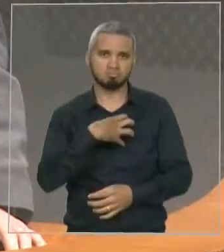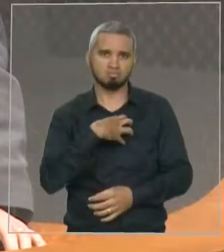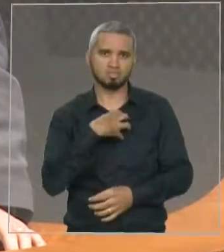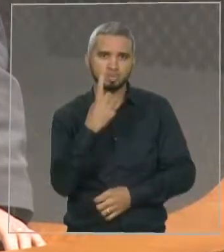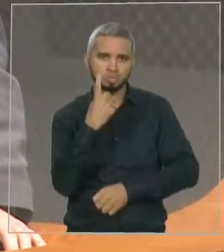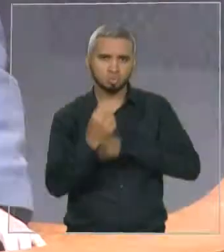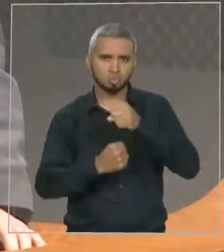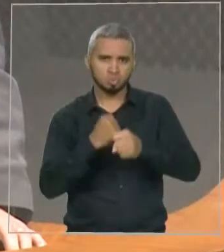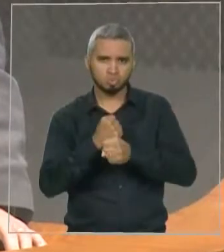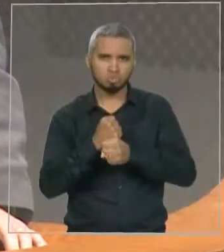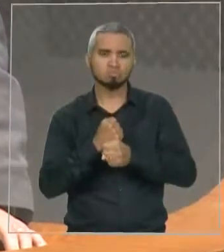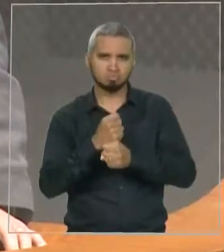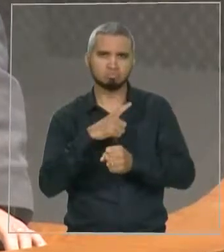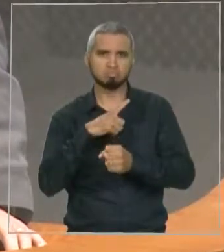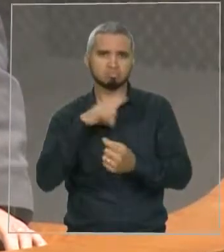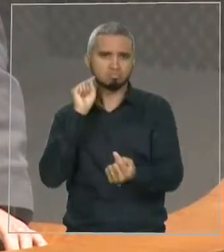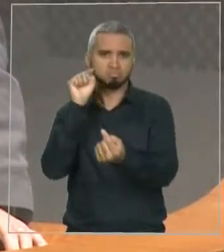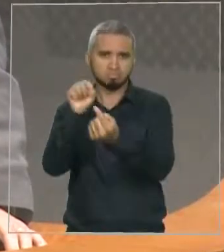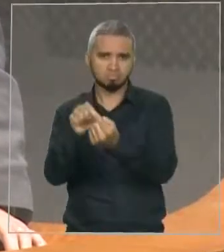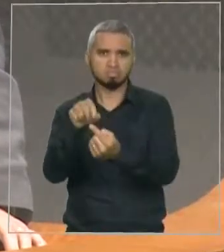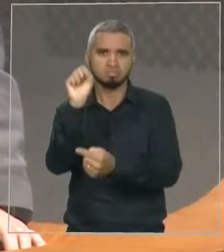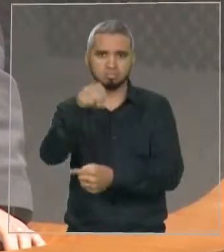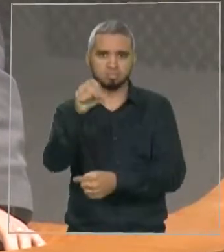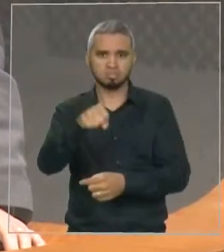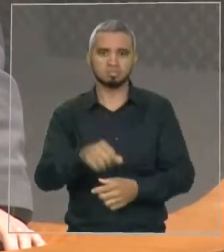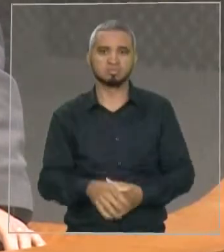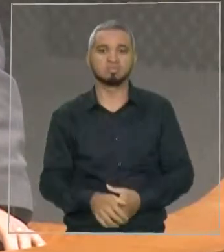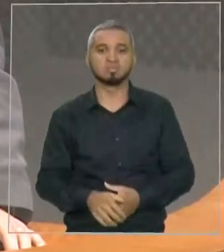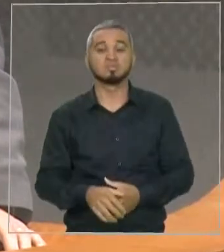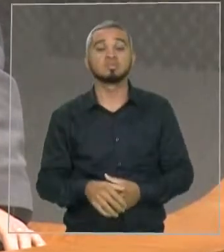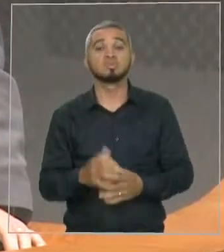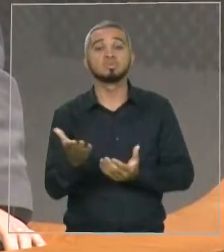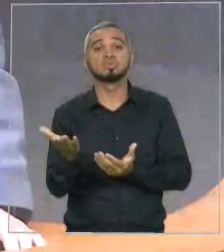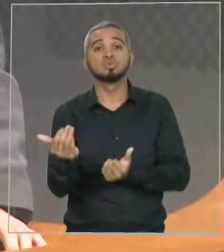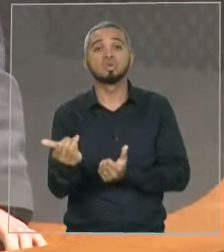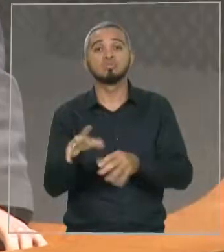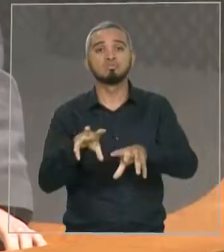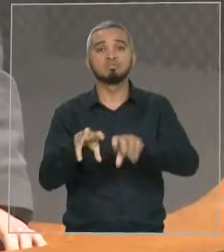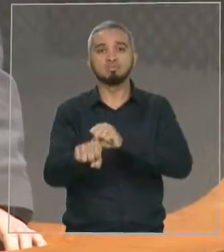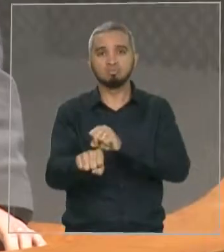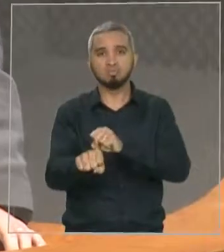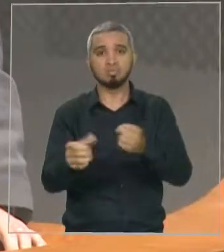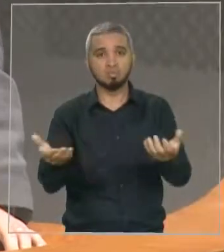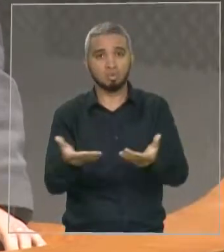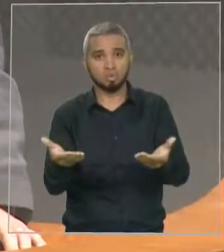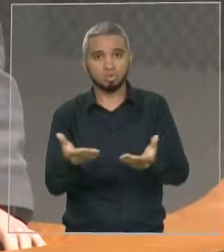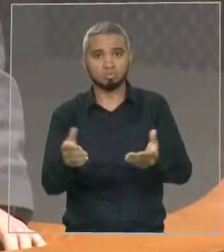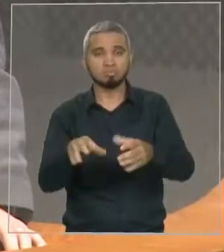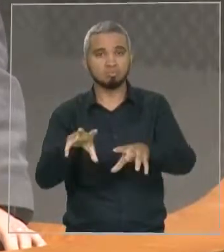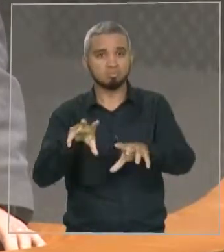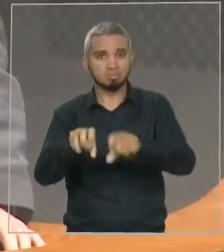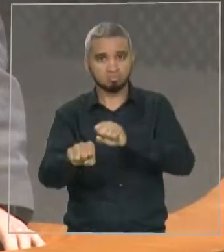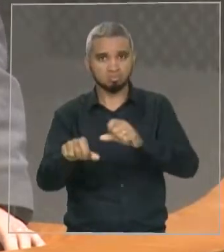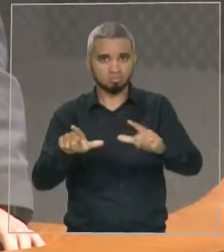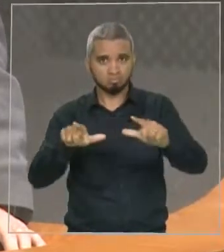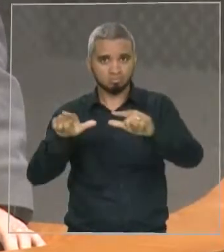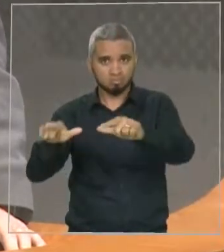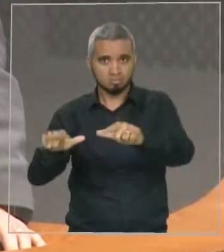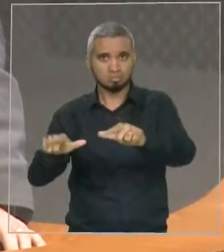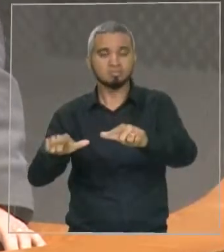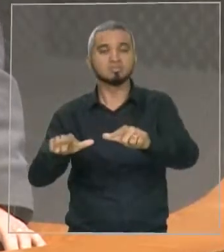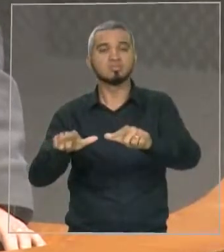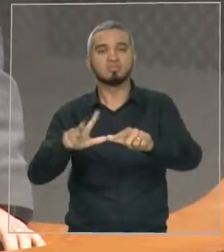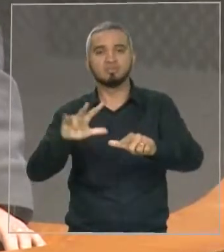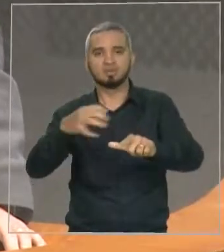da nossa cidade e todos os jovens que agora recebem seu diploma, com certeza, sairão dali melhores e muito melhores do que